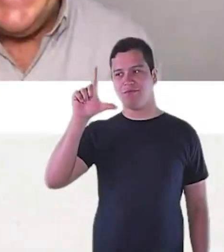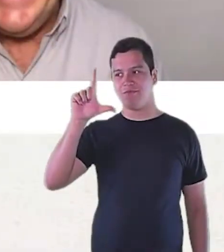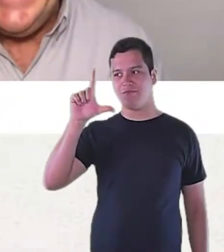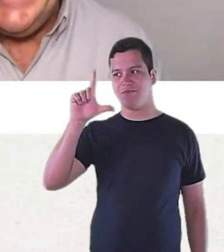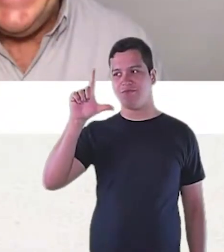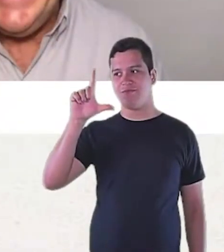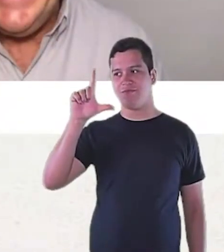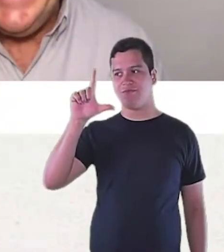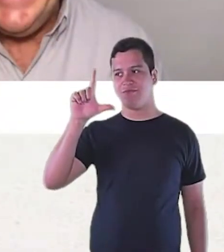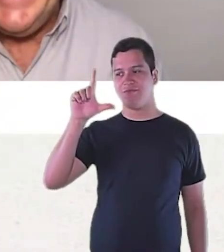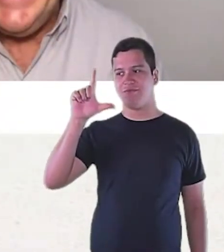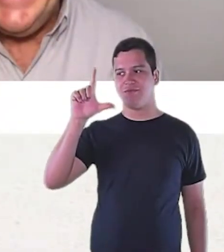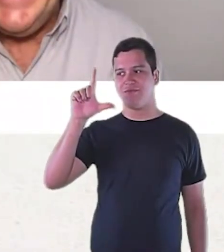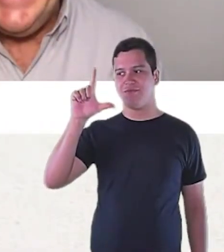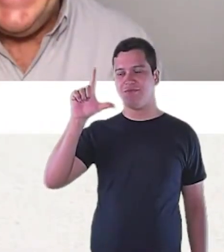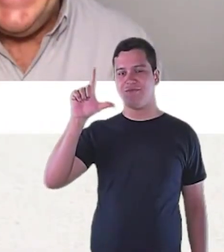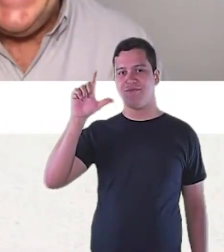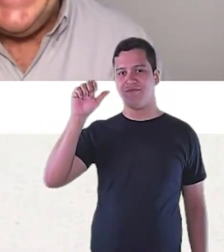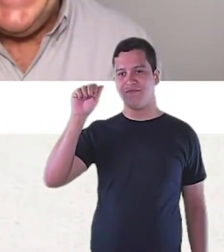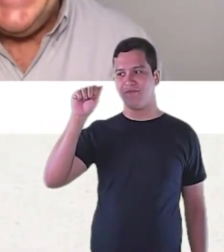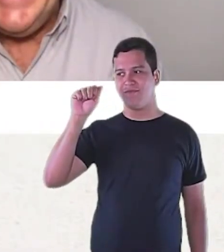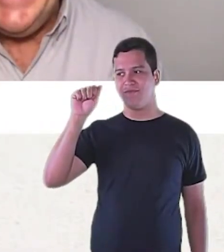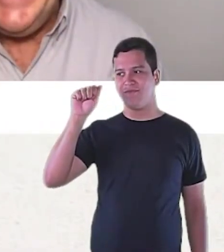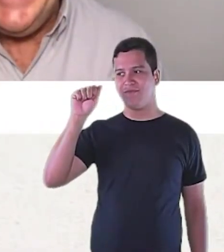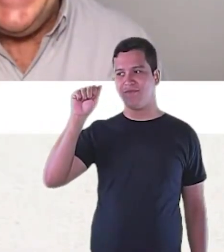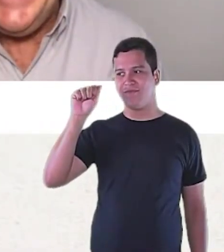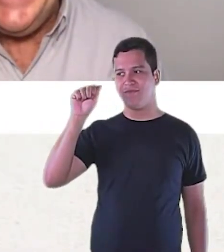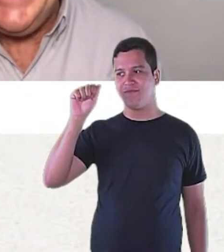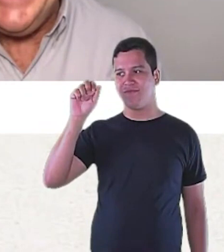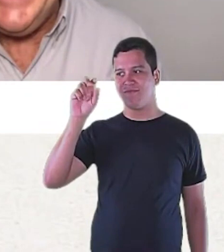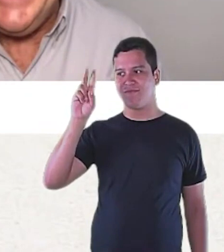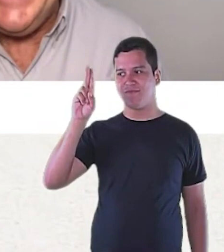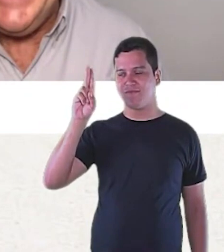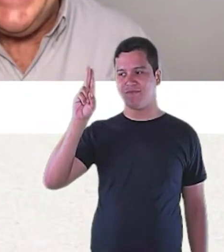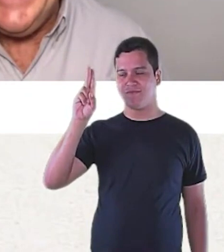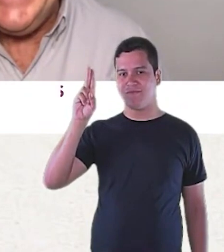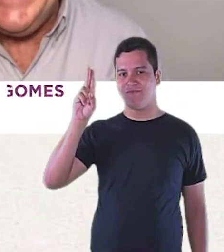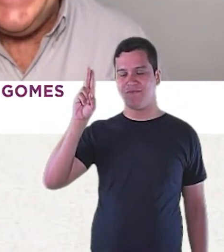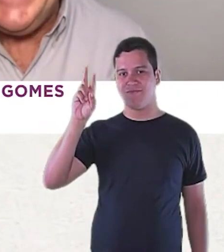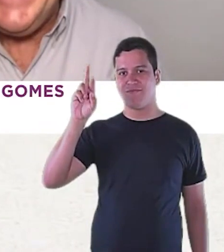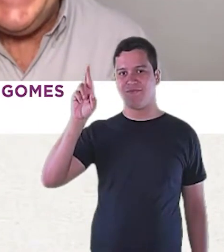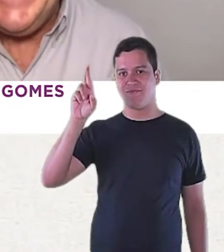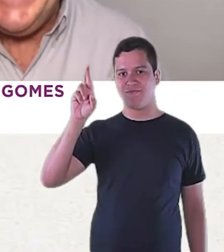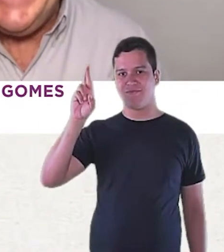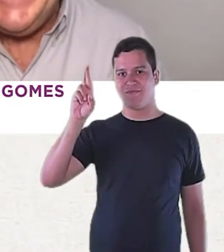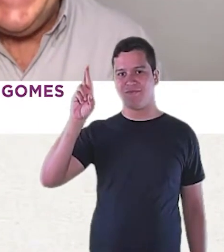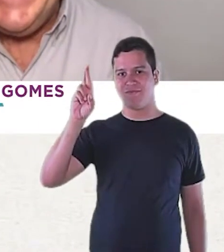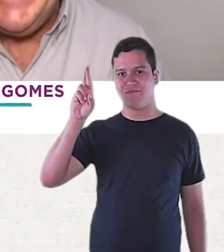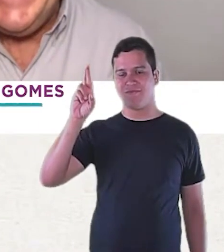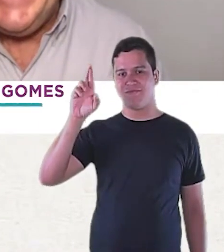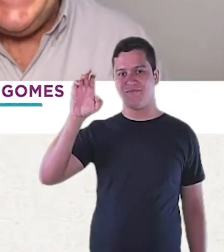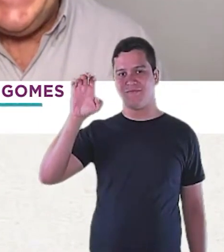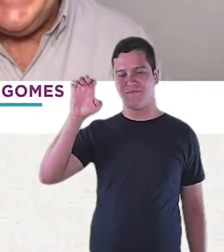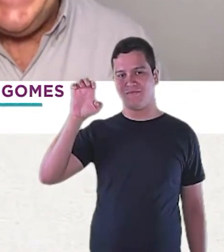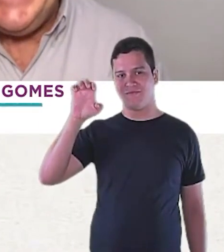Ramos demonstra através da datilologia como dizer o nome de Laurentino Gomes.